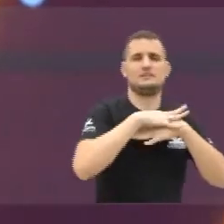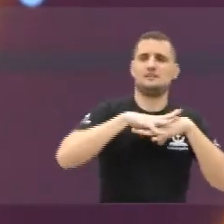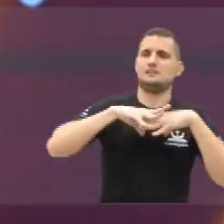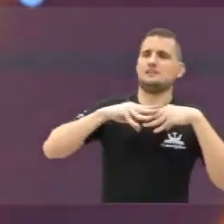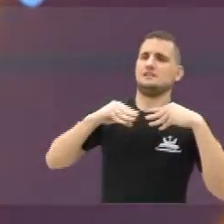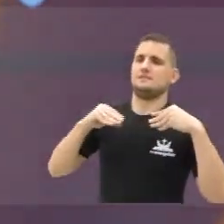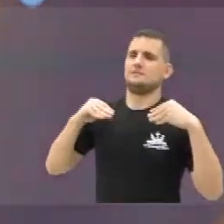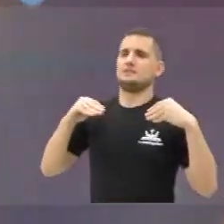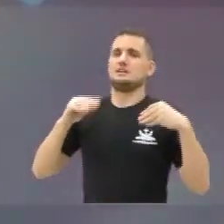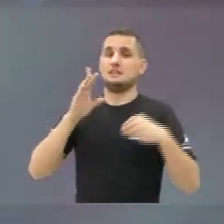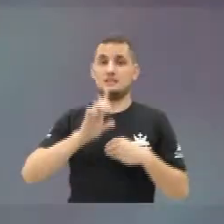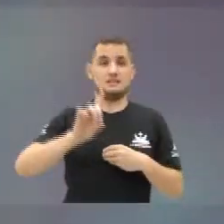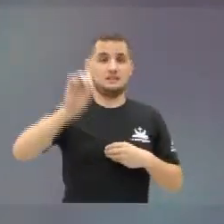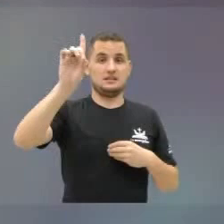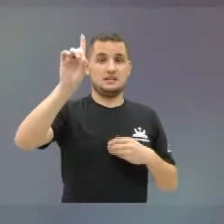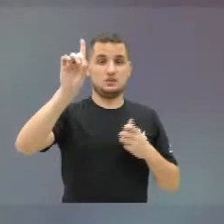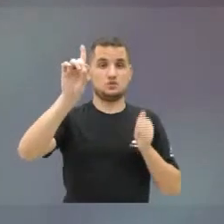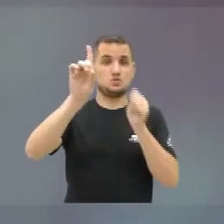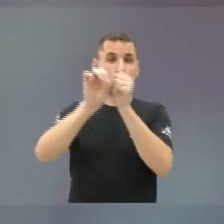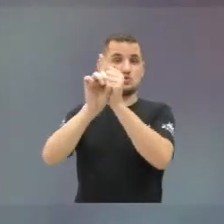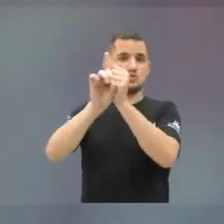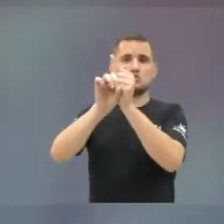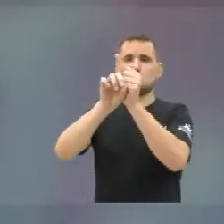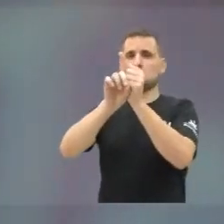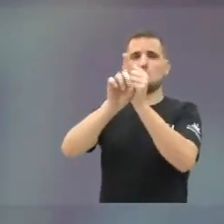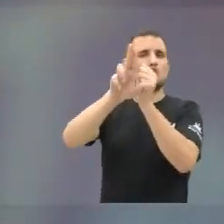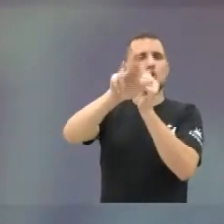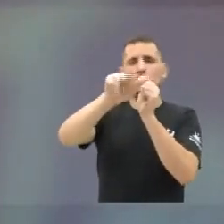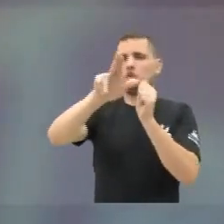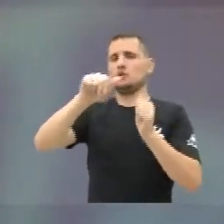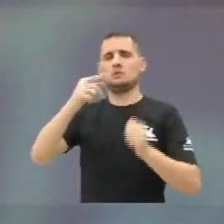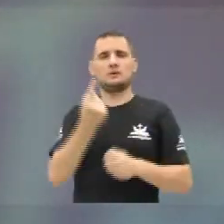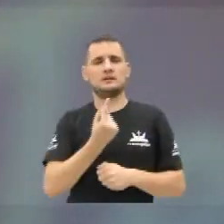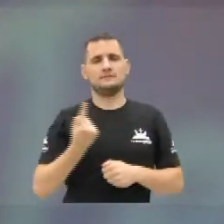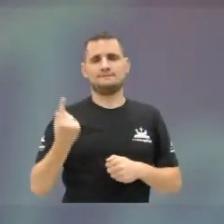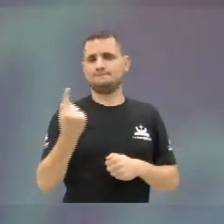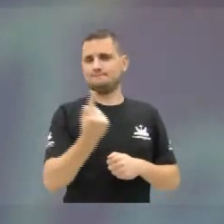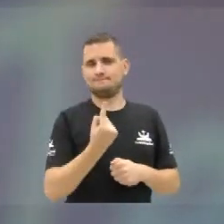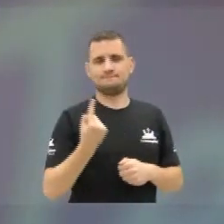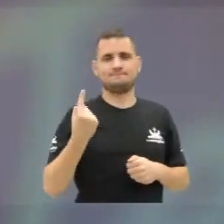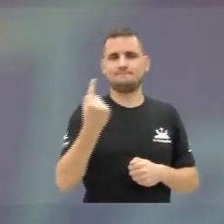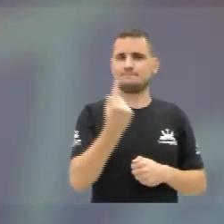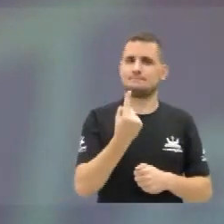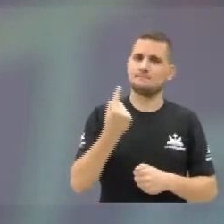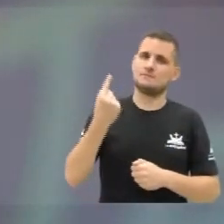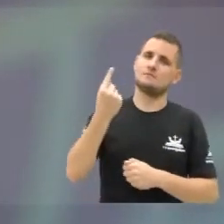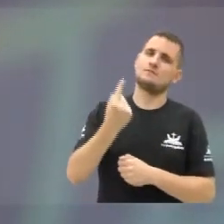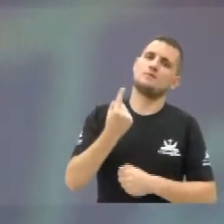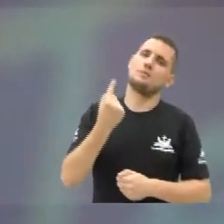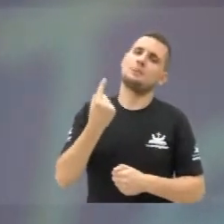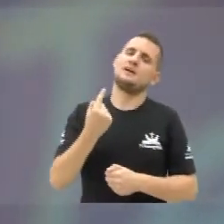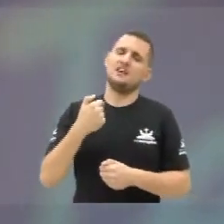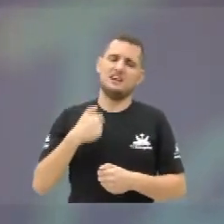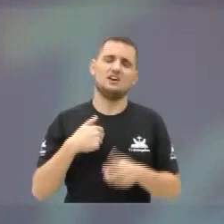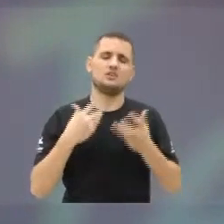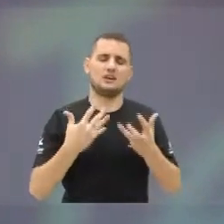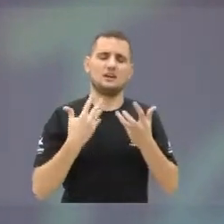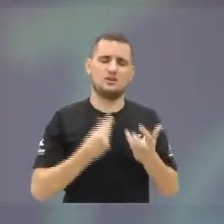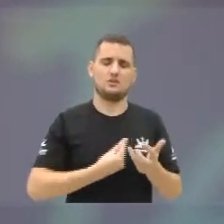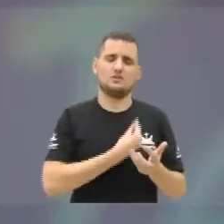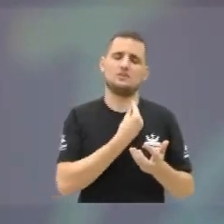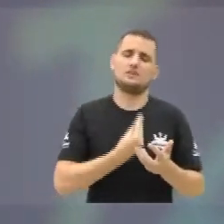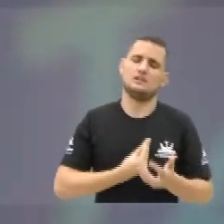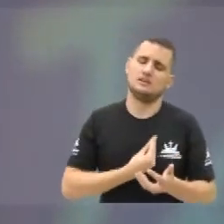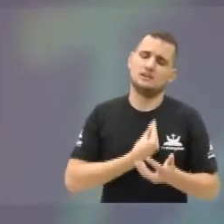curar, meu Deus. Contigo não estou sozinho. Vou me entregar,